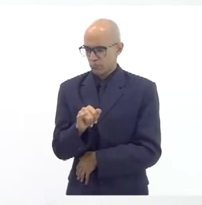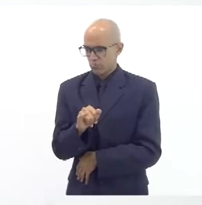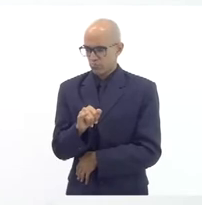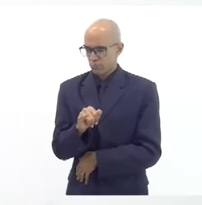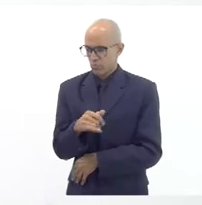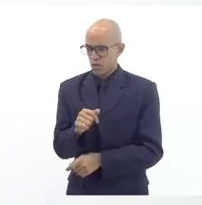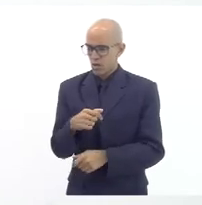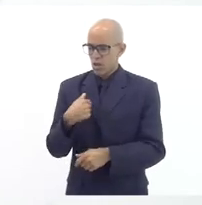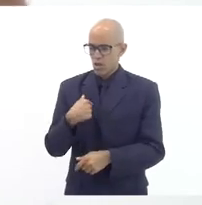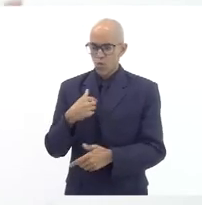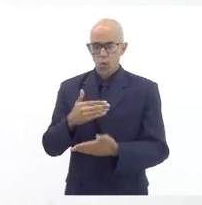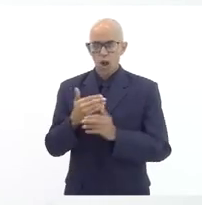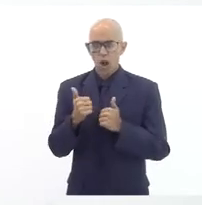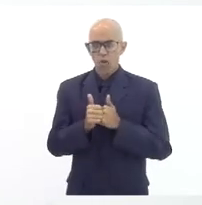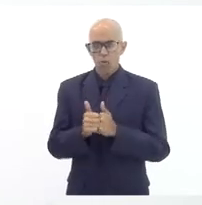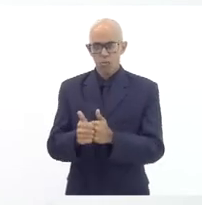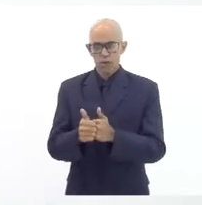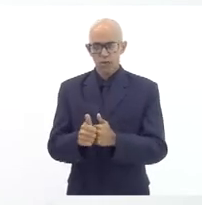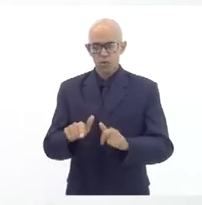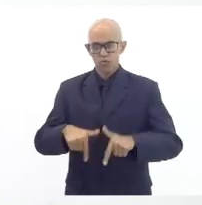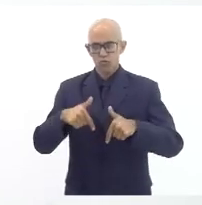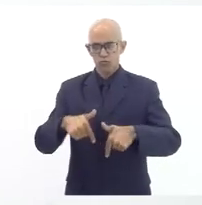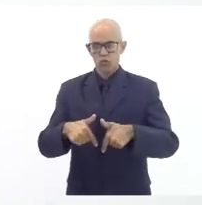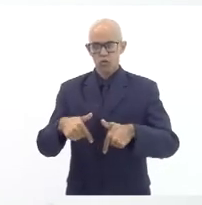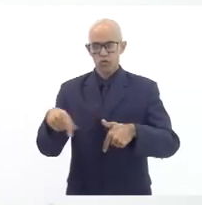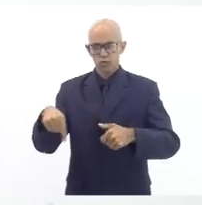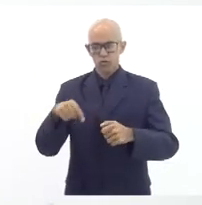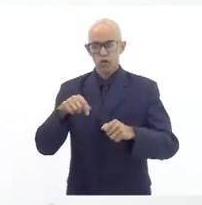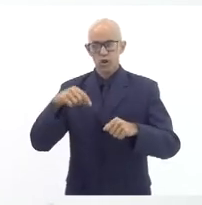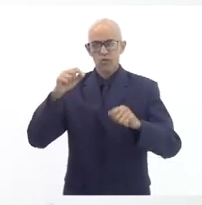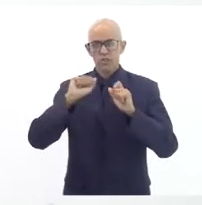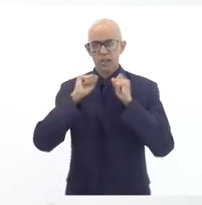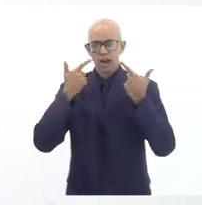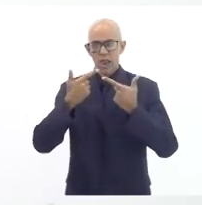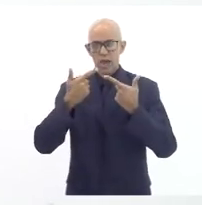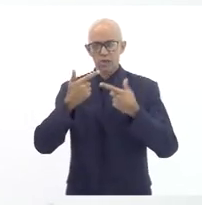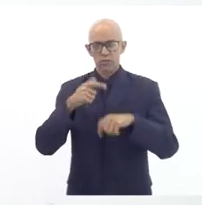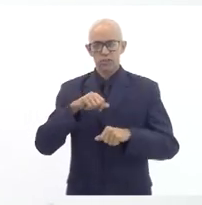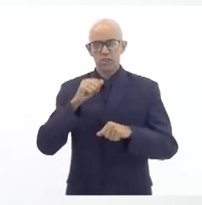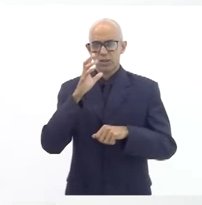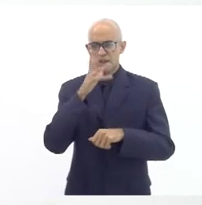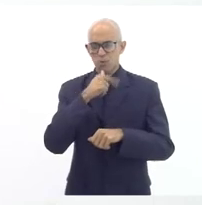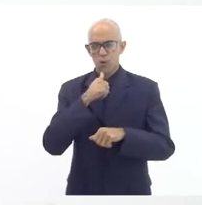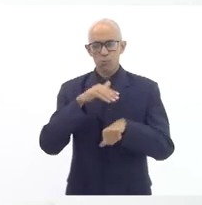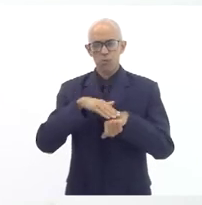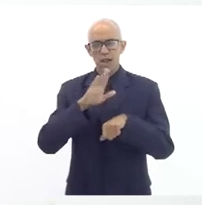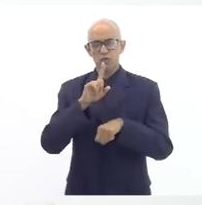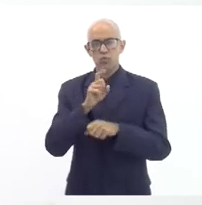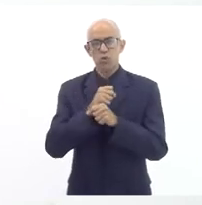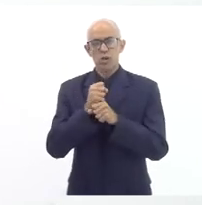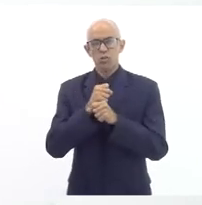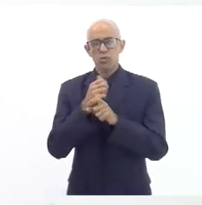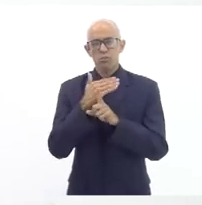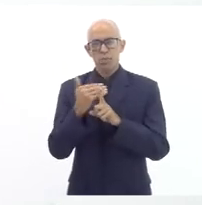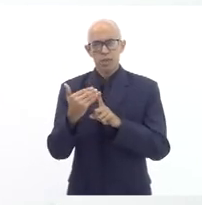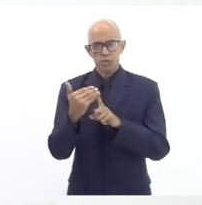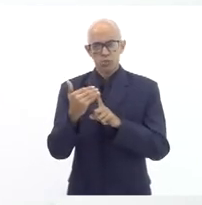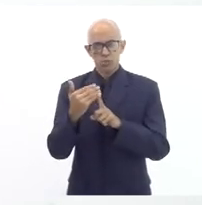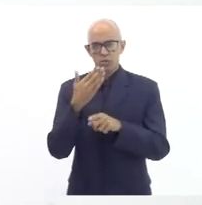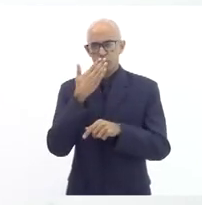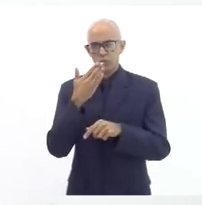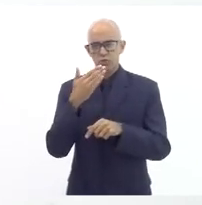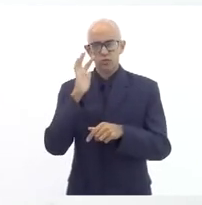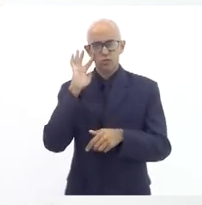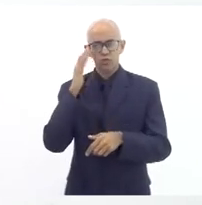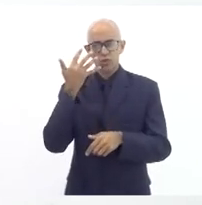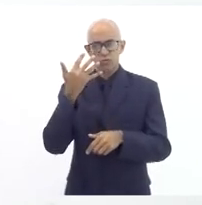Parlamento há mais de um ano e meio, tentando buscar as assinaturas e tentando que o pedido de resolução